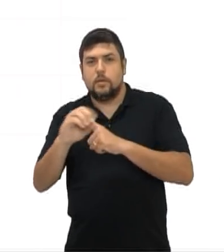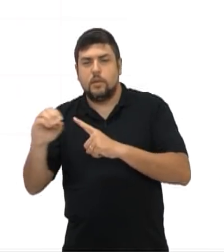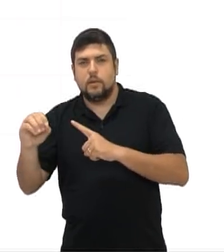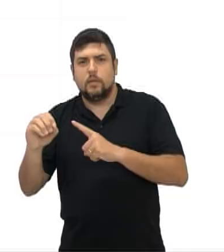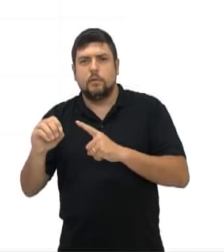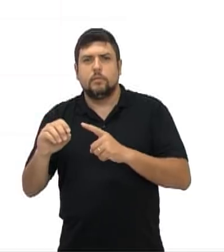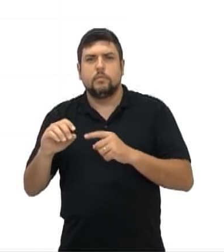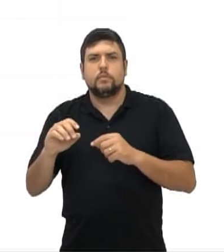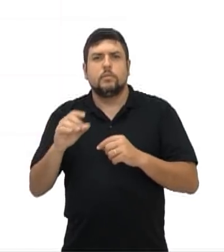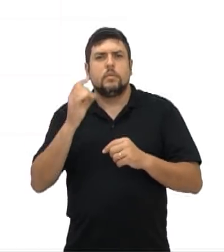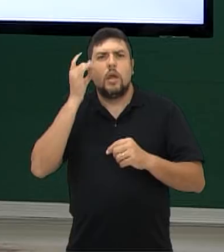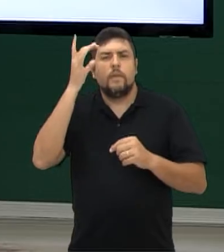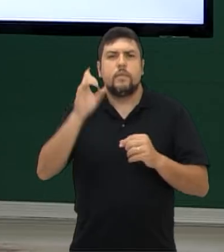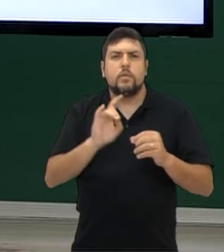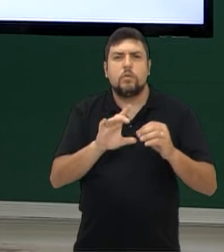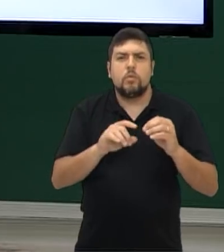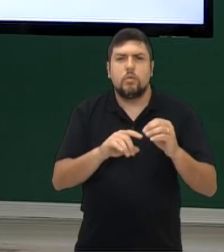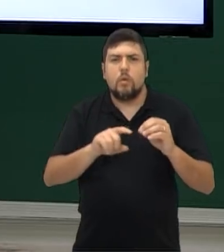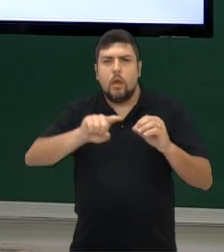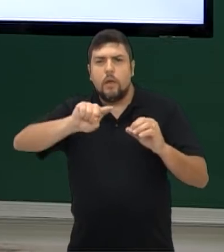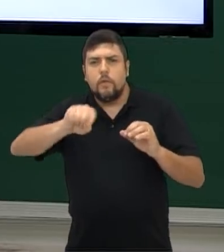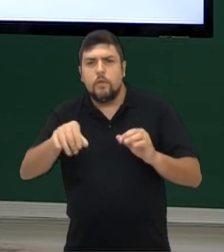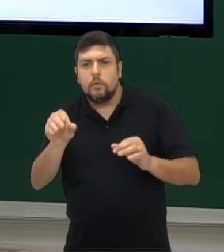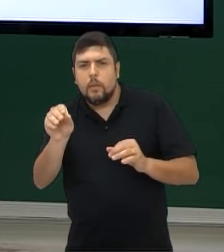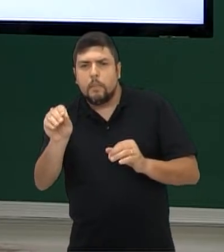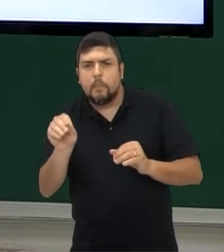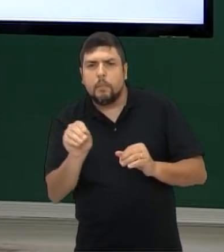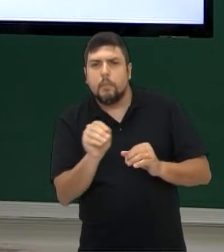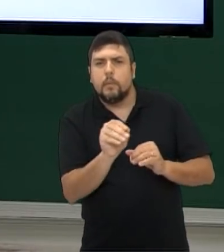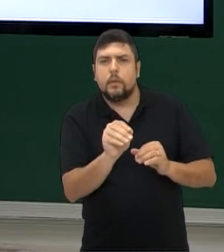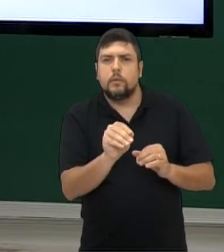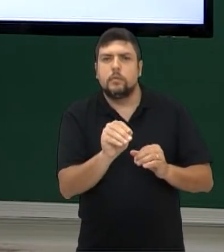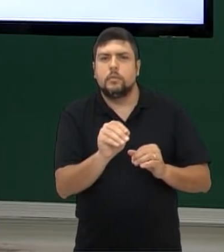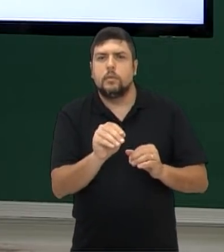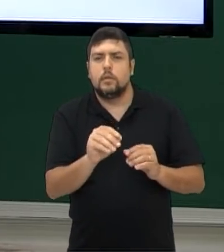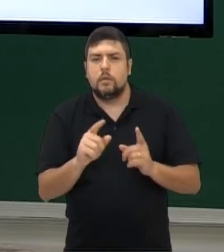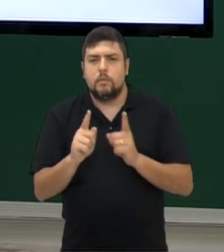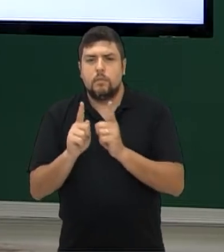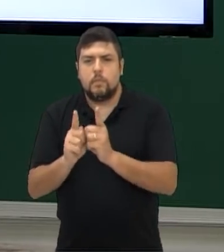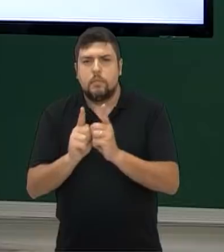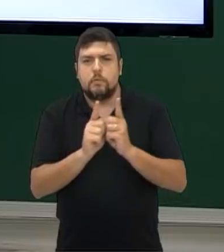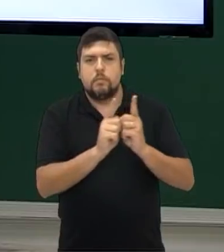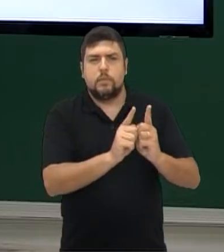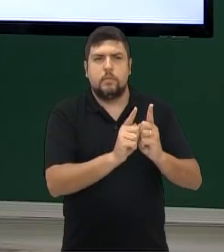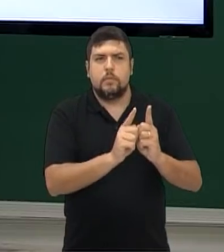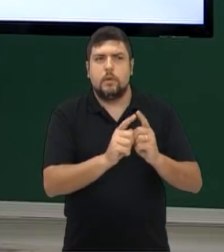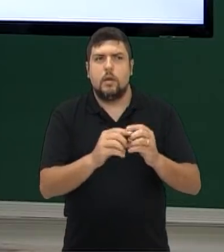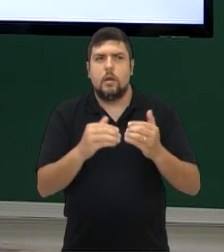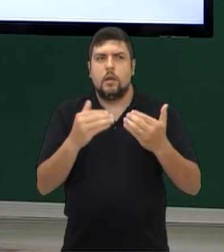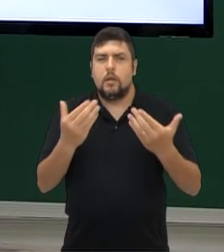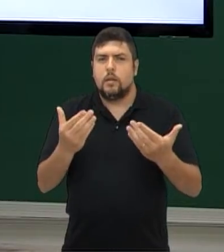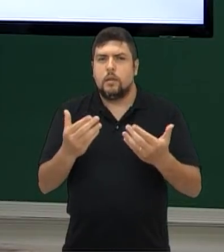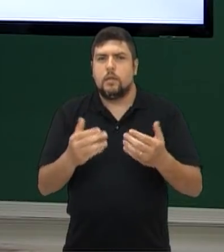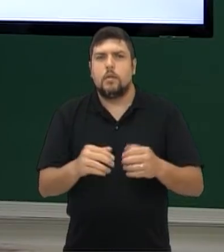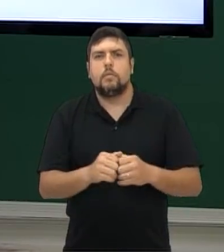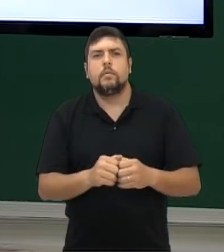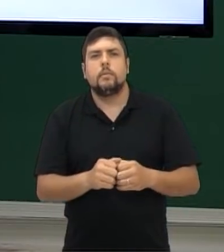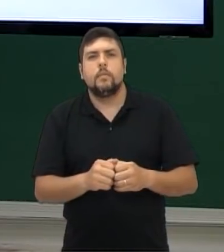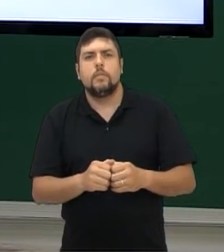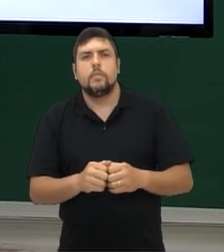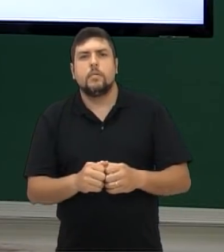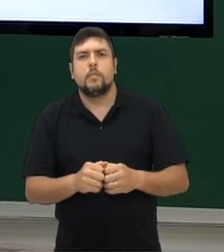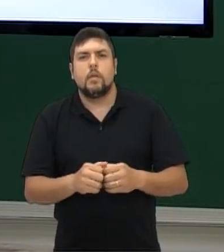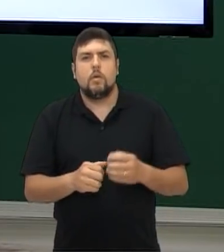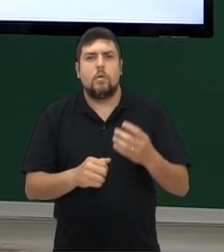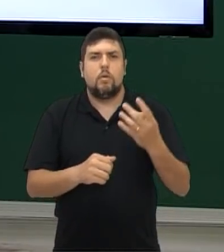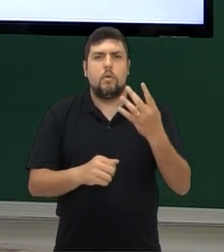por 100 é só eu deslocar a vírgula. Quantas casas? 2 casas. Então, se está aqui, eu vou deslocar 2 casas, que vai